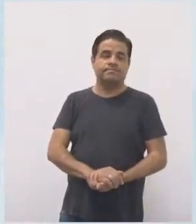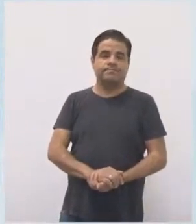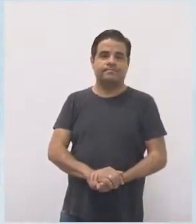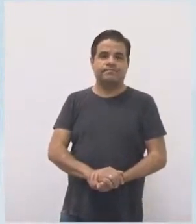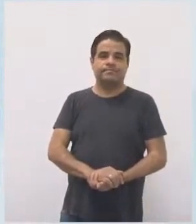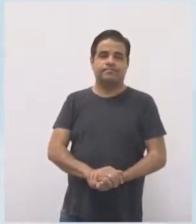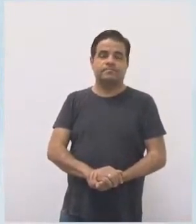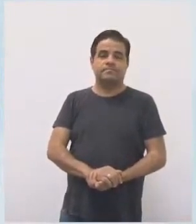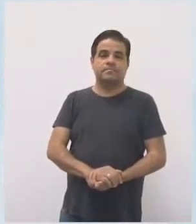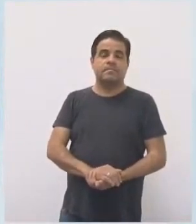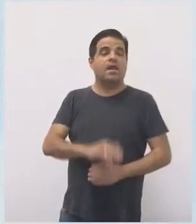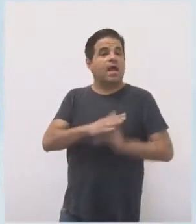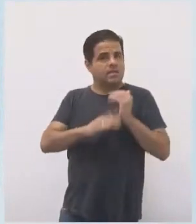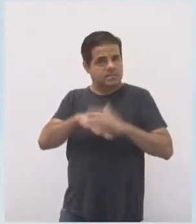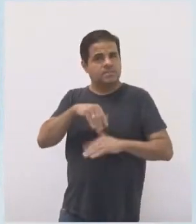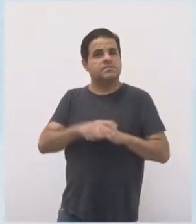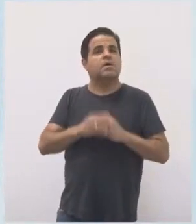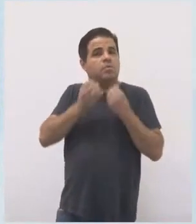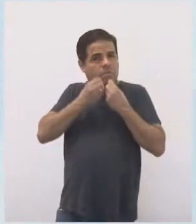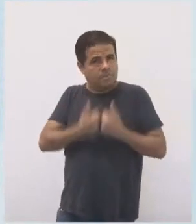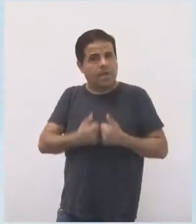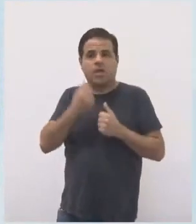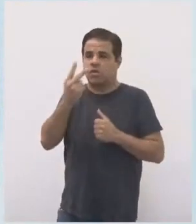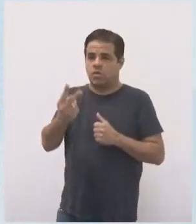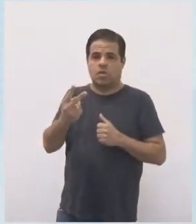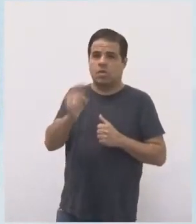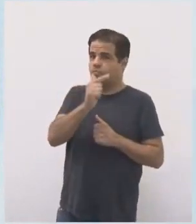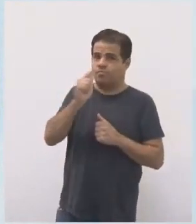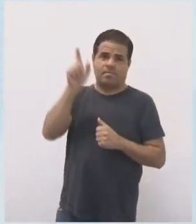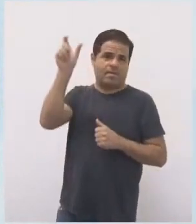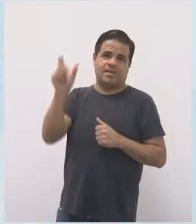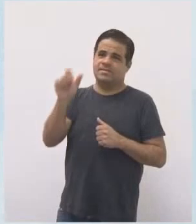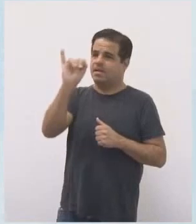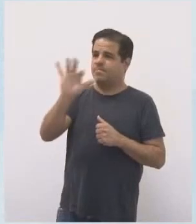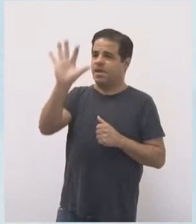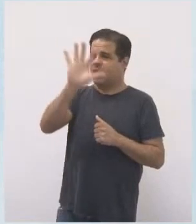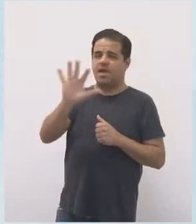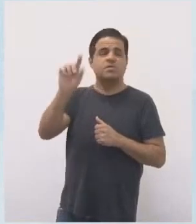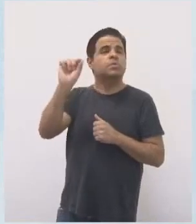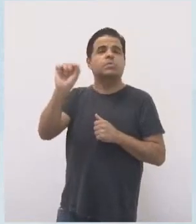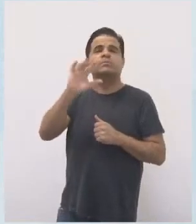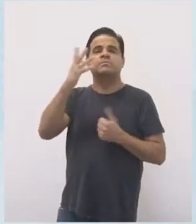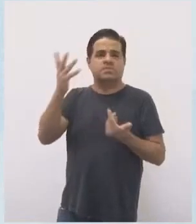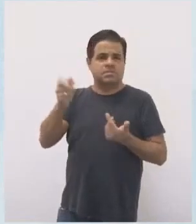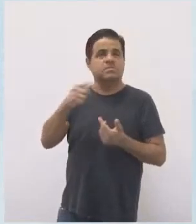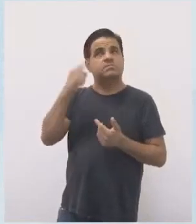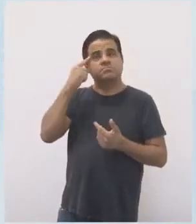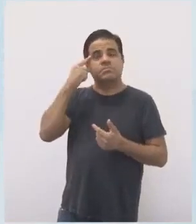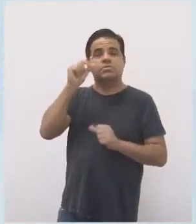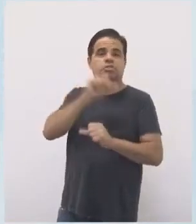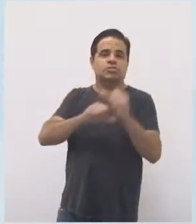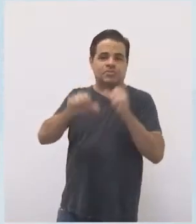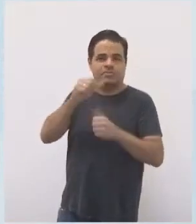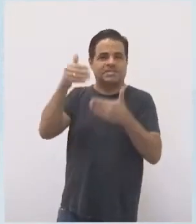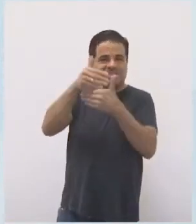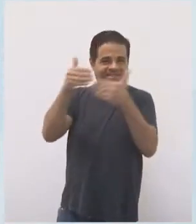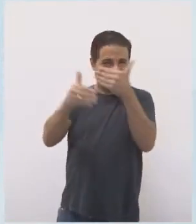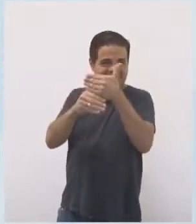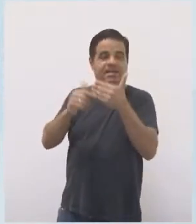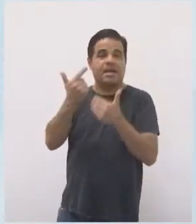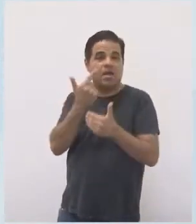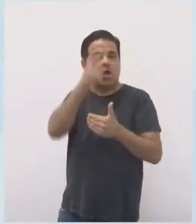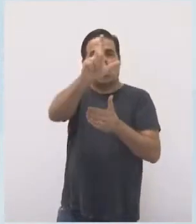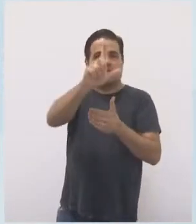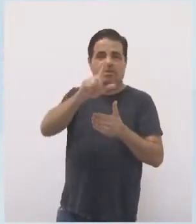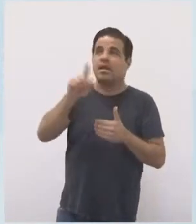E aí, a ação do bem 2, que não vai ter essa imagem, tá, gente? Essa imagem aqui era uma imagem que a gente acabou não trocando no slide, a imagem é